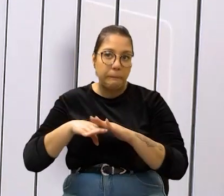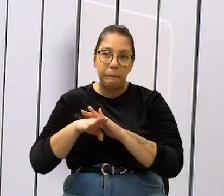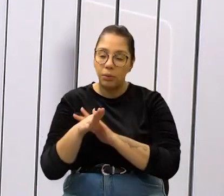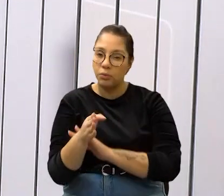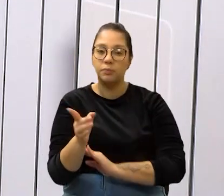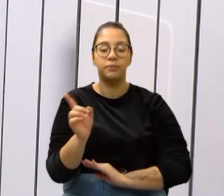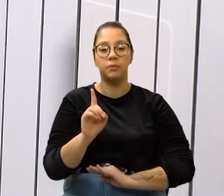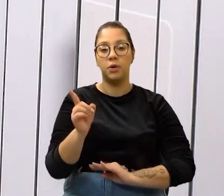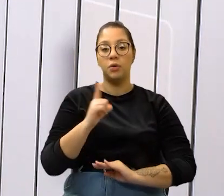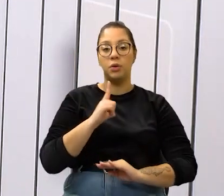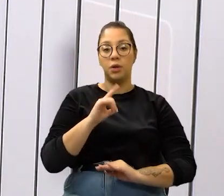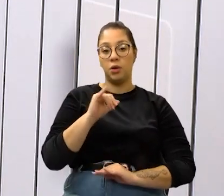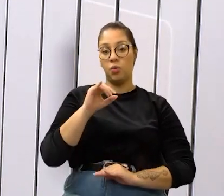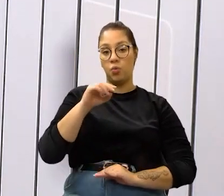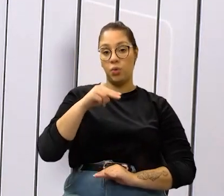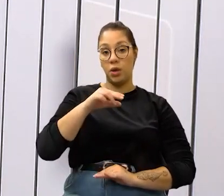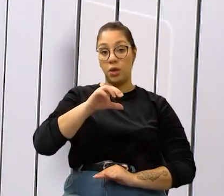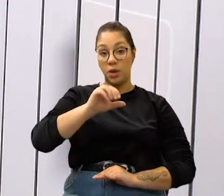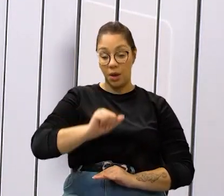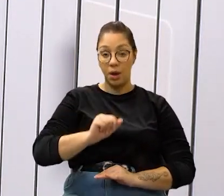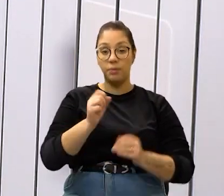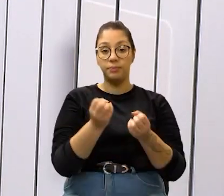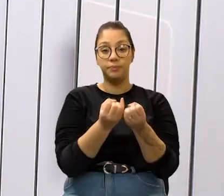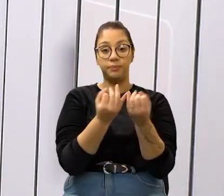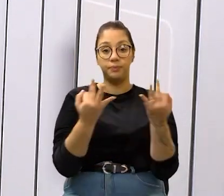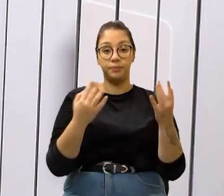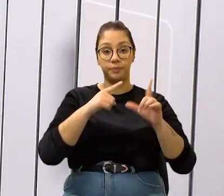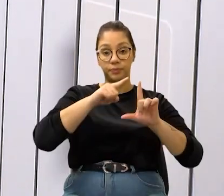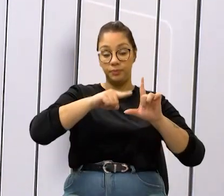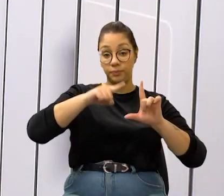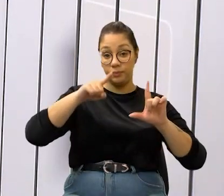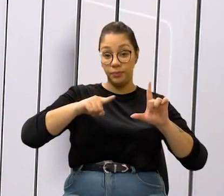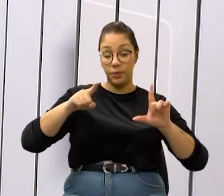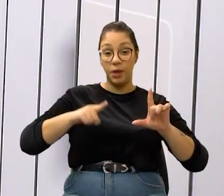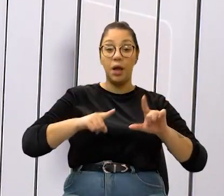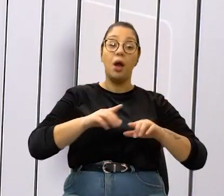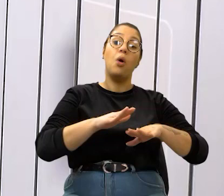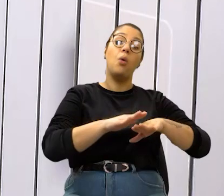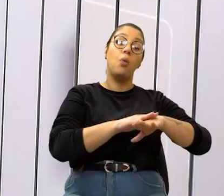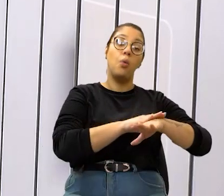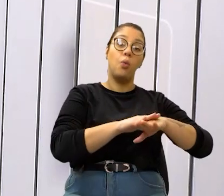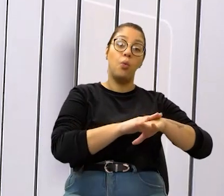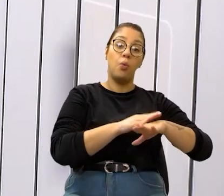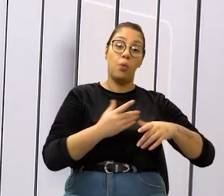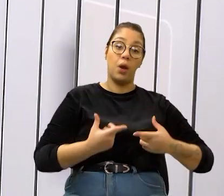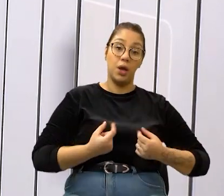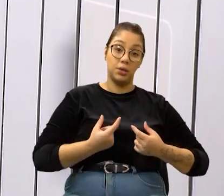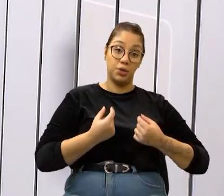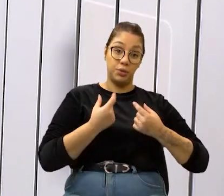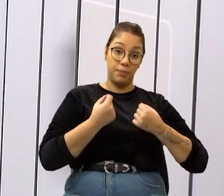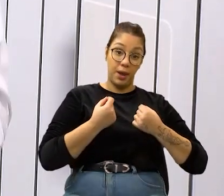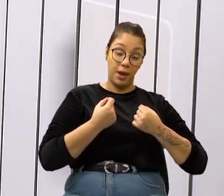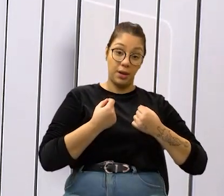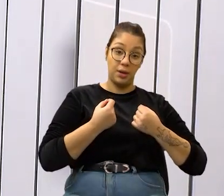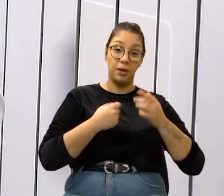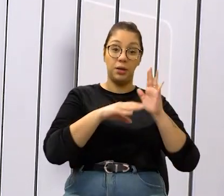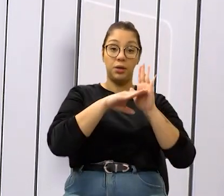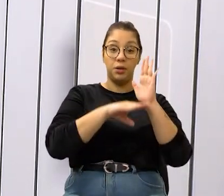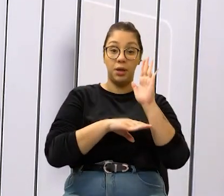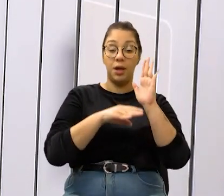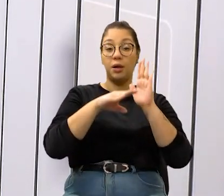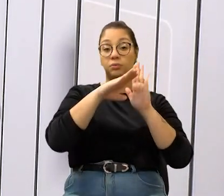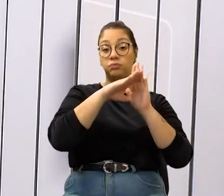existem. Segundo o INCA, tirando o câncer de pele, ele está na 10ª posição de